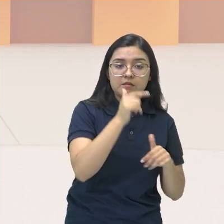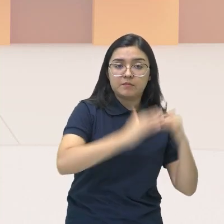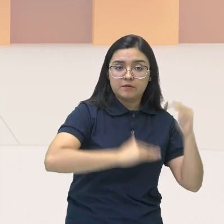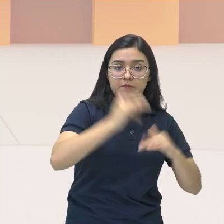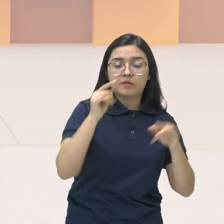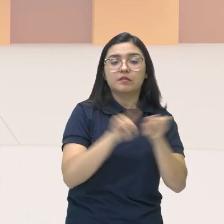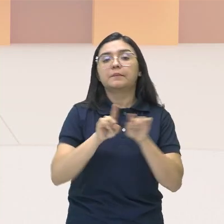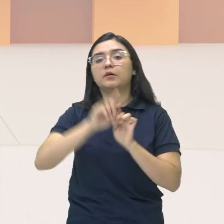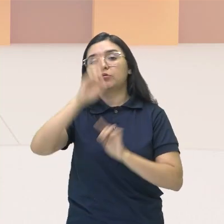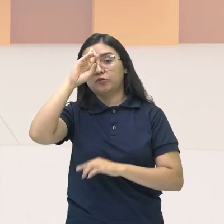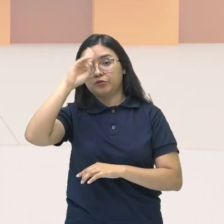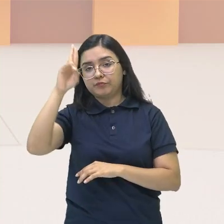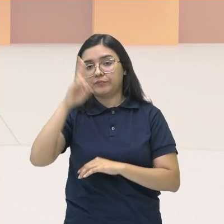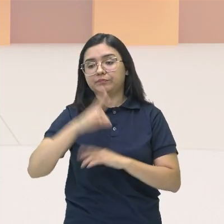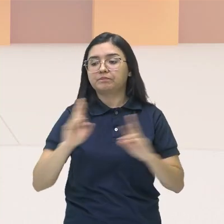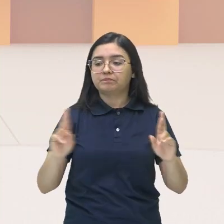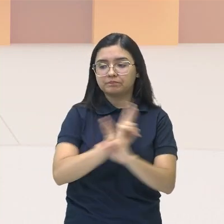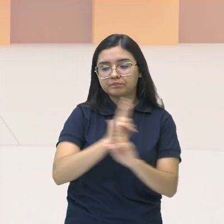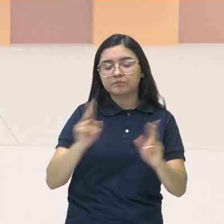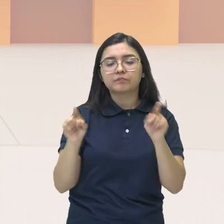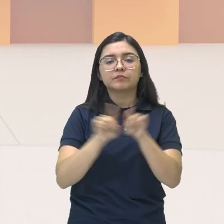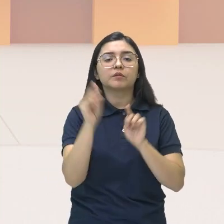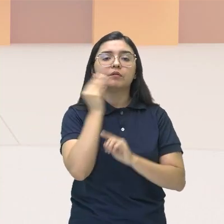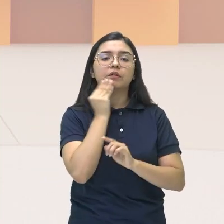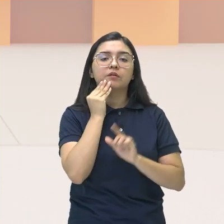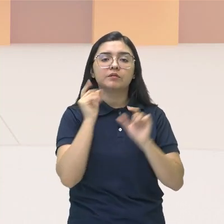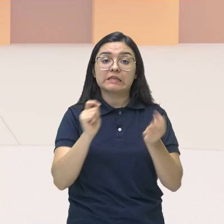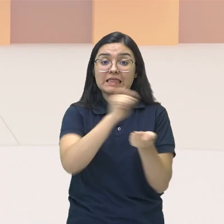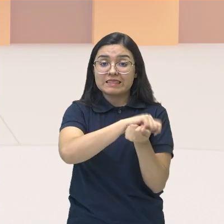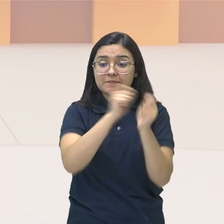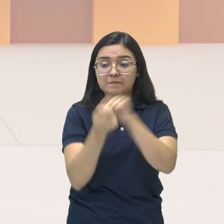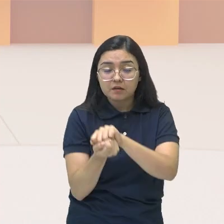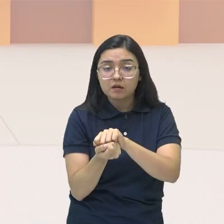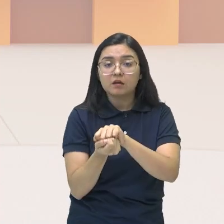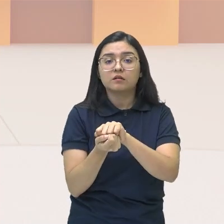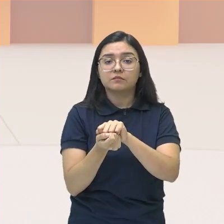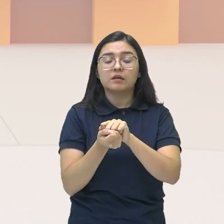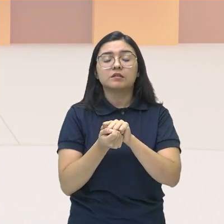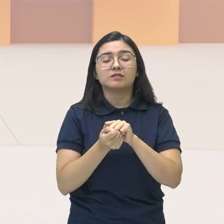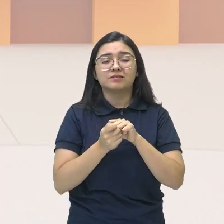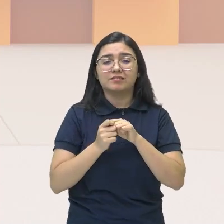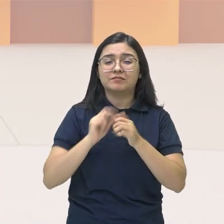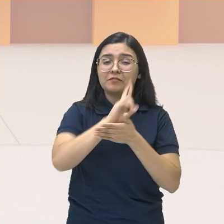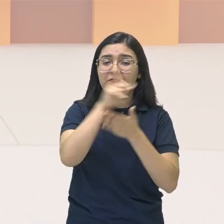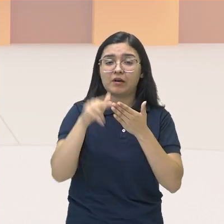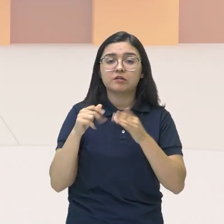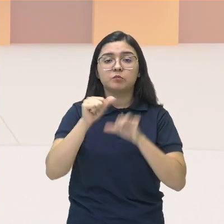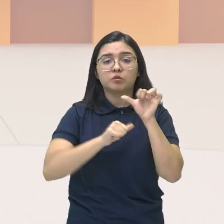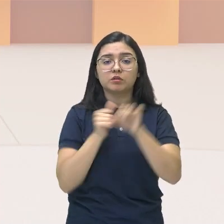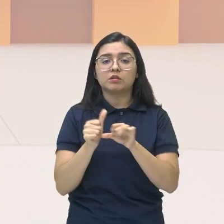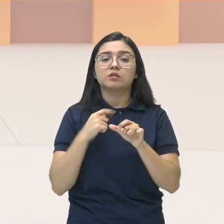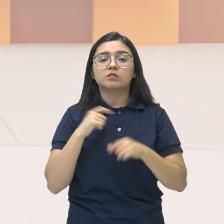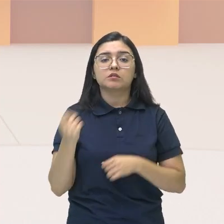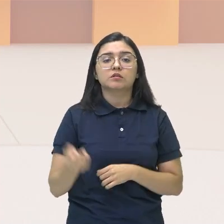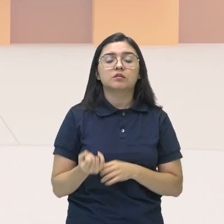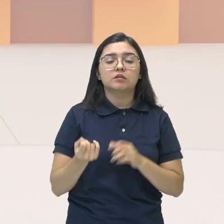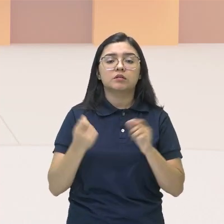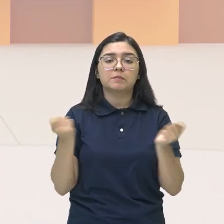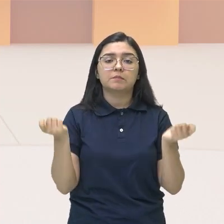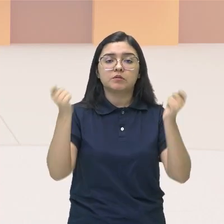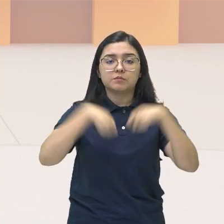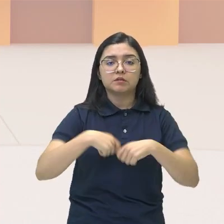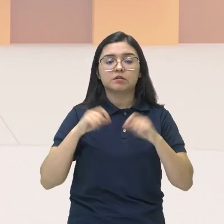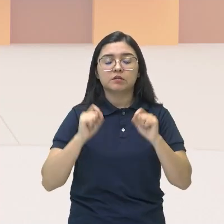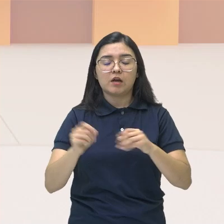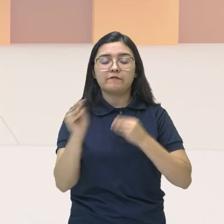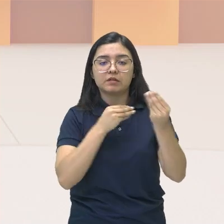quanto empregadores estão tentando o quê? Se adaptar a essas mudanças, criando um cenário que prioriza